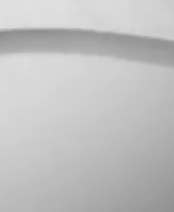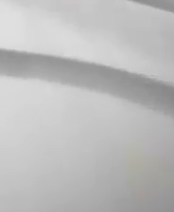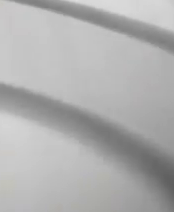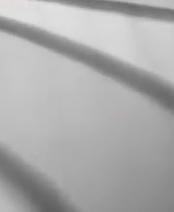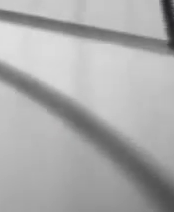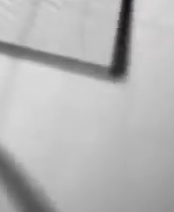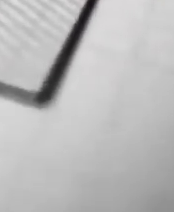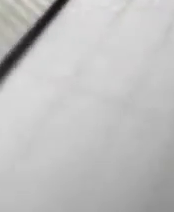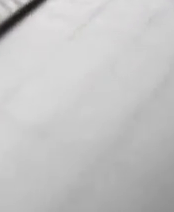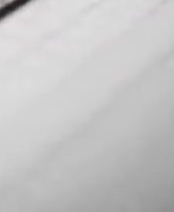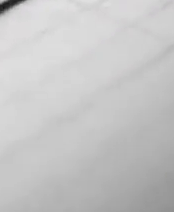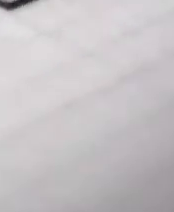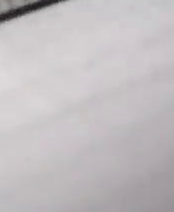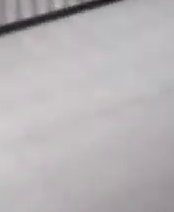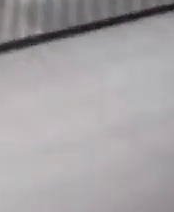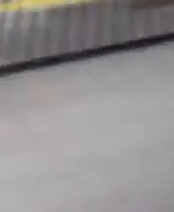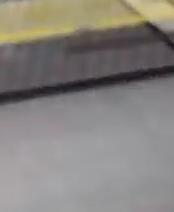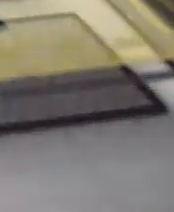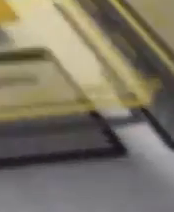Oi